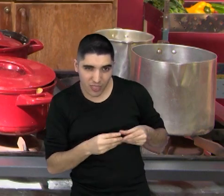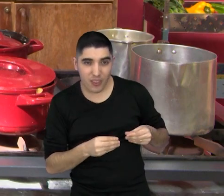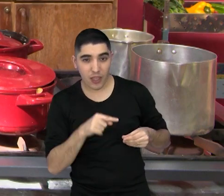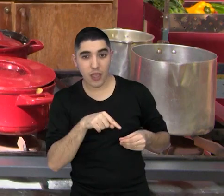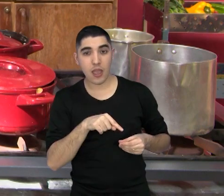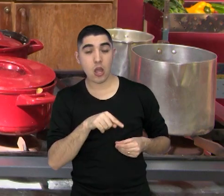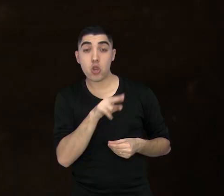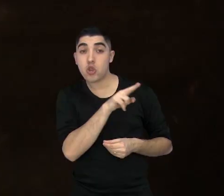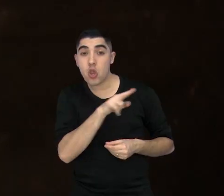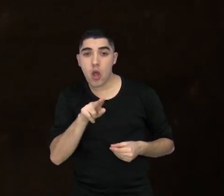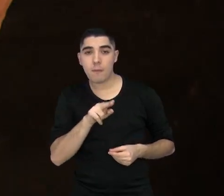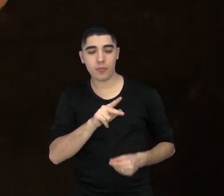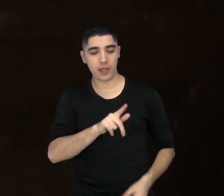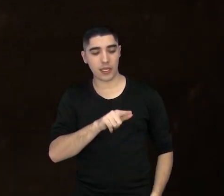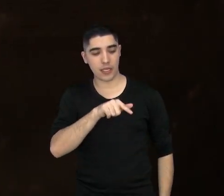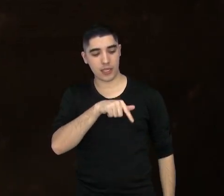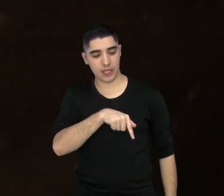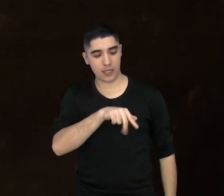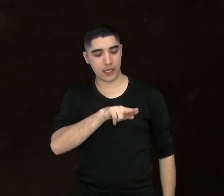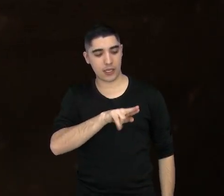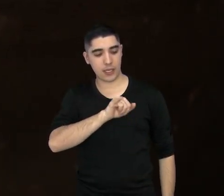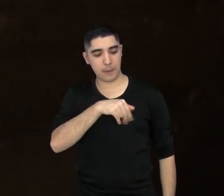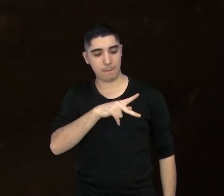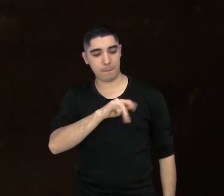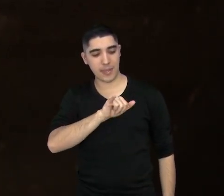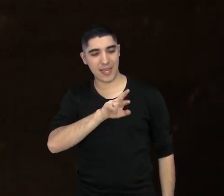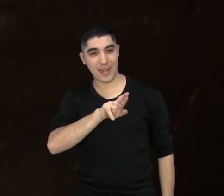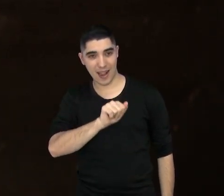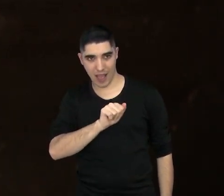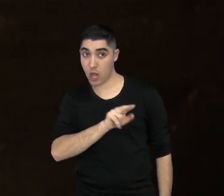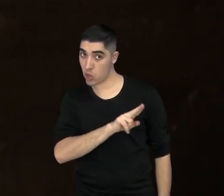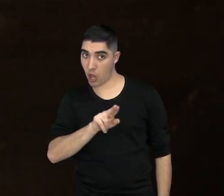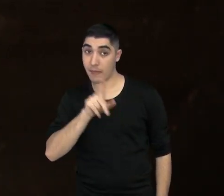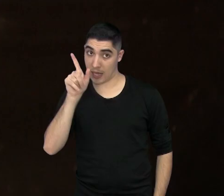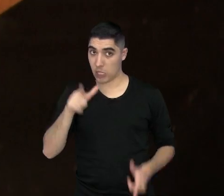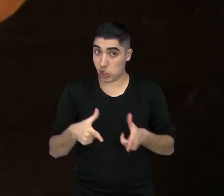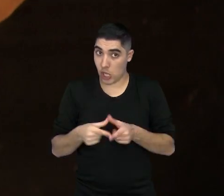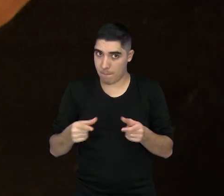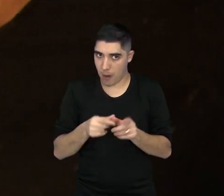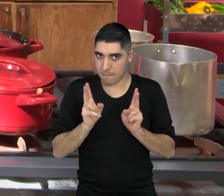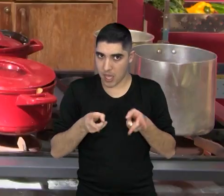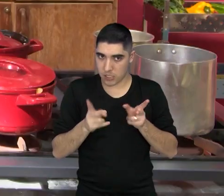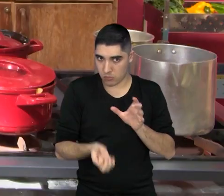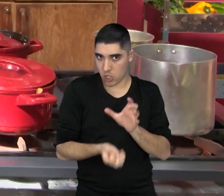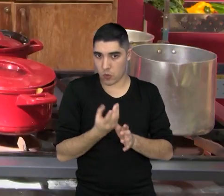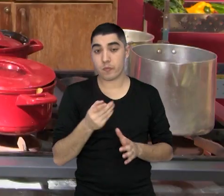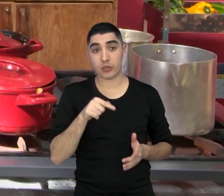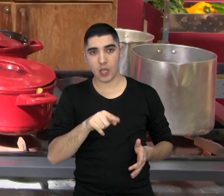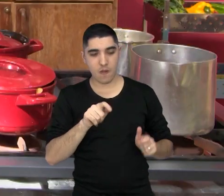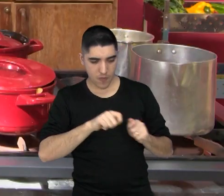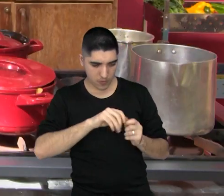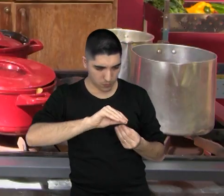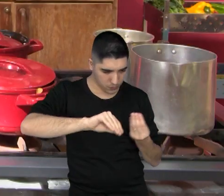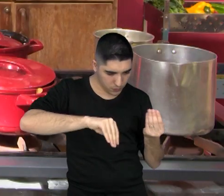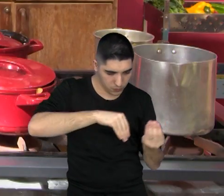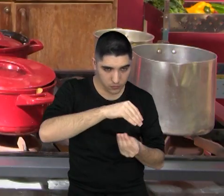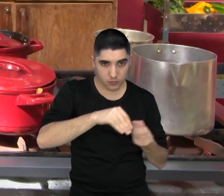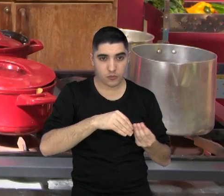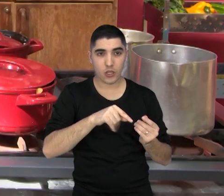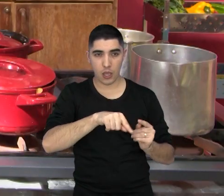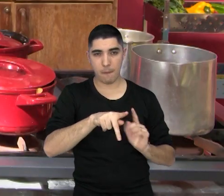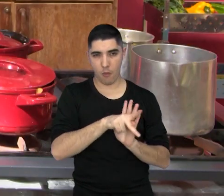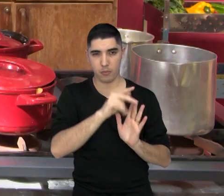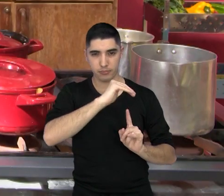Japão esse formato se chama kimpira. Kimpira. Então nós vamos fazer o kimpira com caule